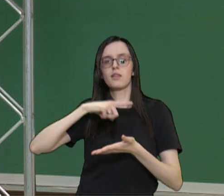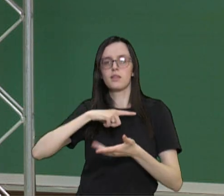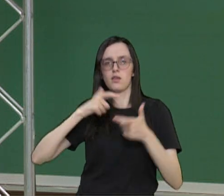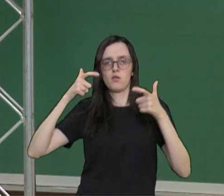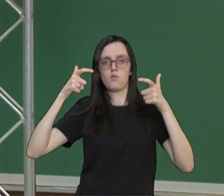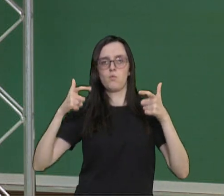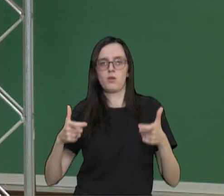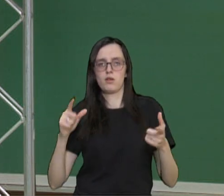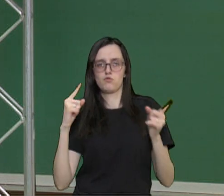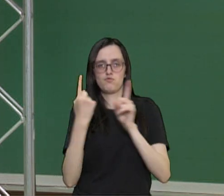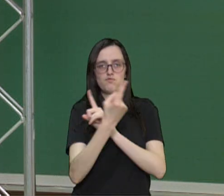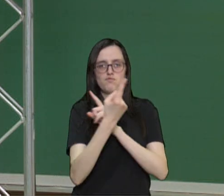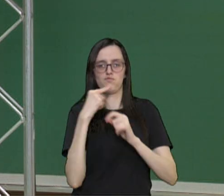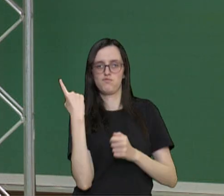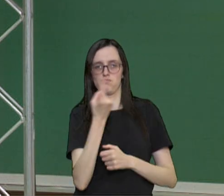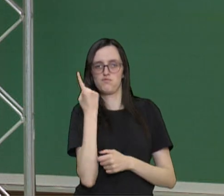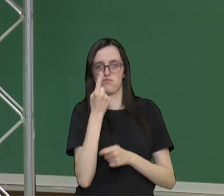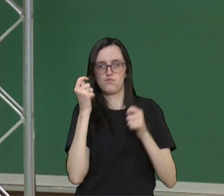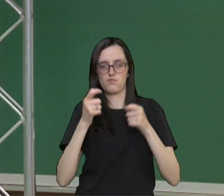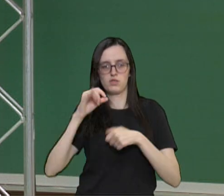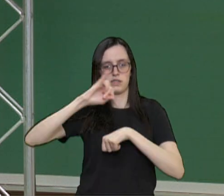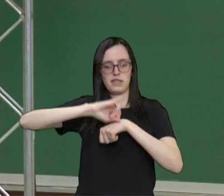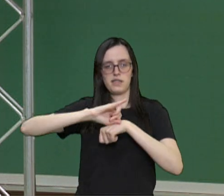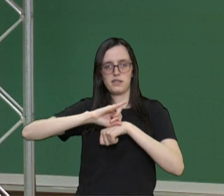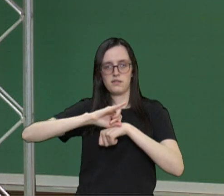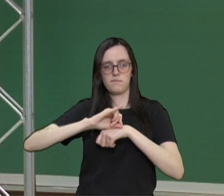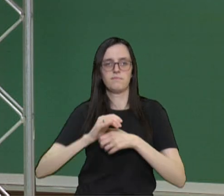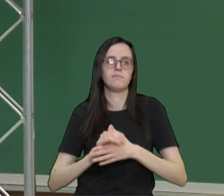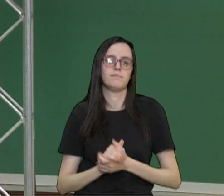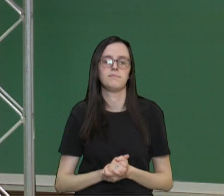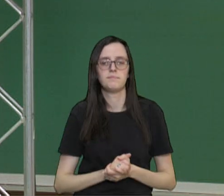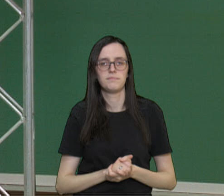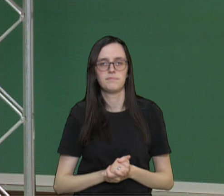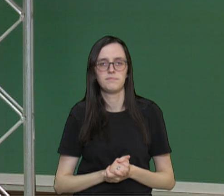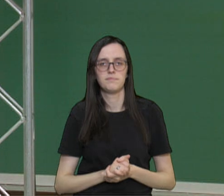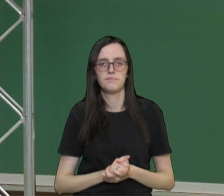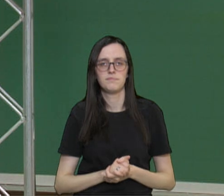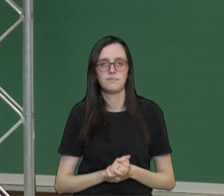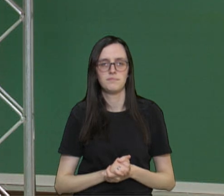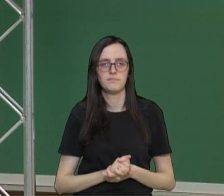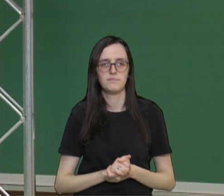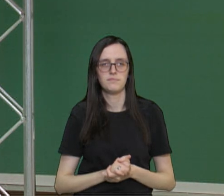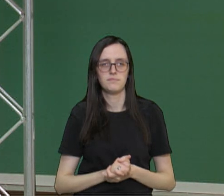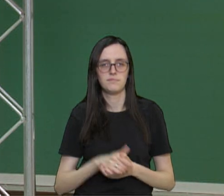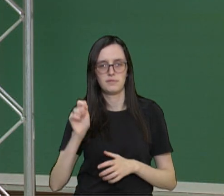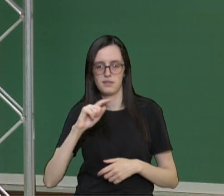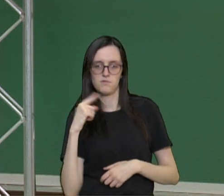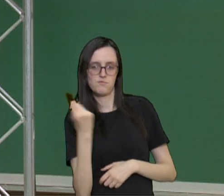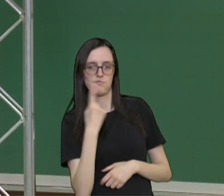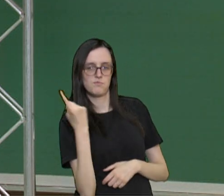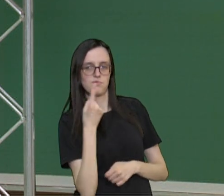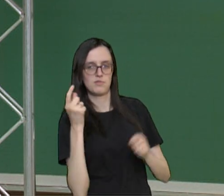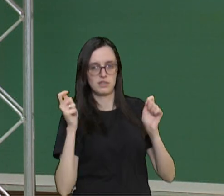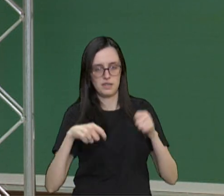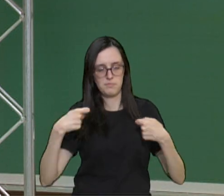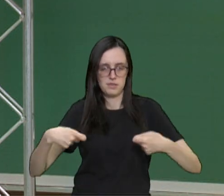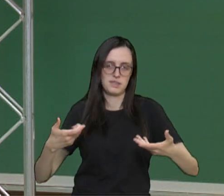o eixo. Eixo é o ponto do centro, né? Você precisa do eixo para fazer o giro. Não